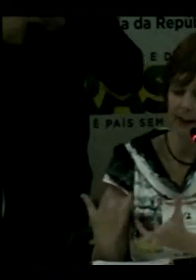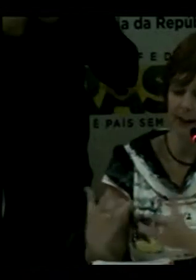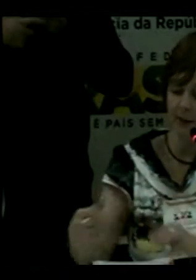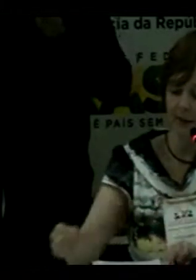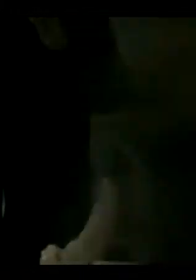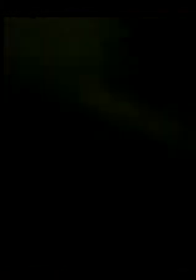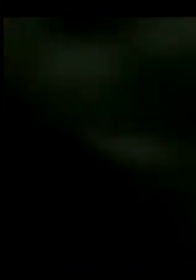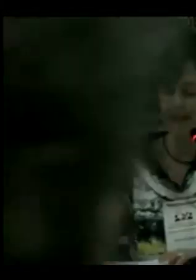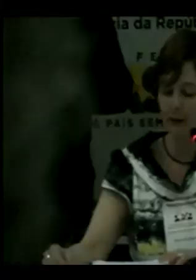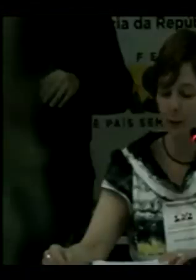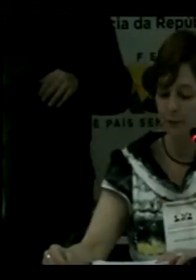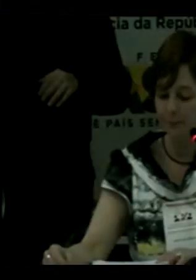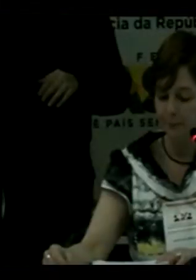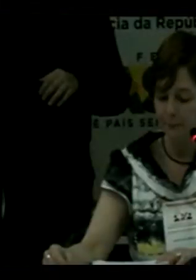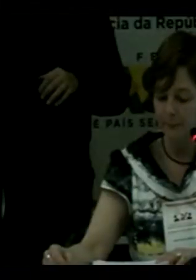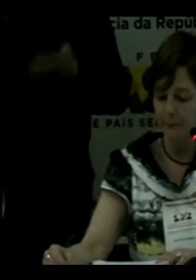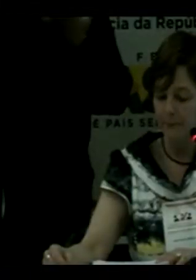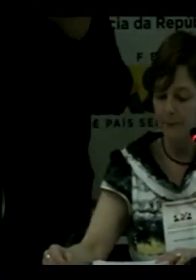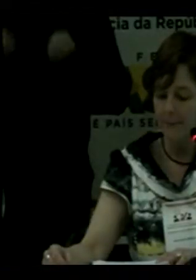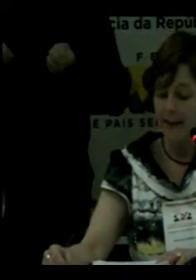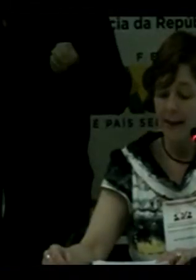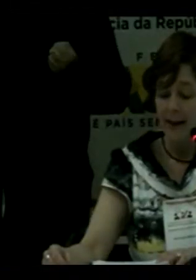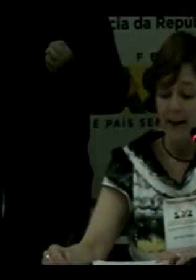que lhe dê sustentação.